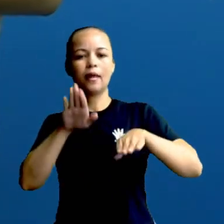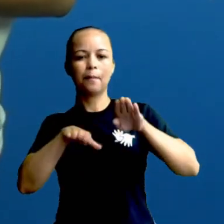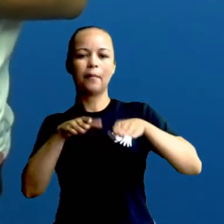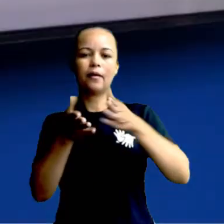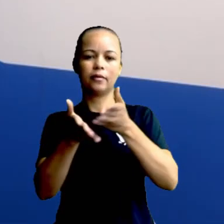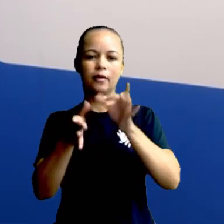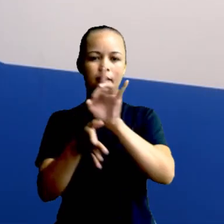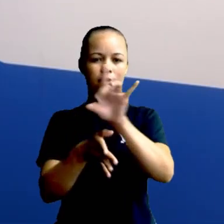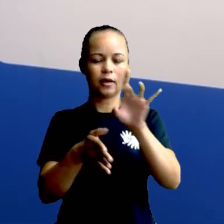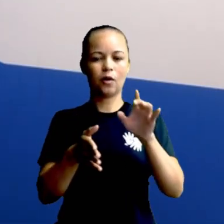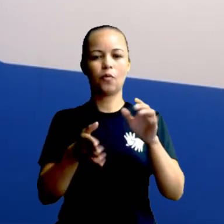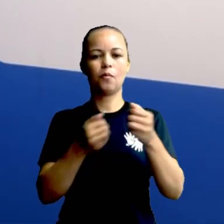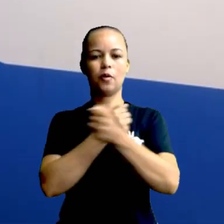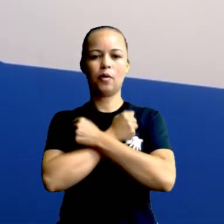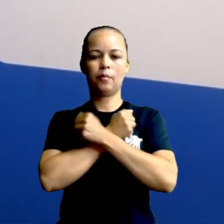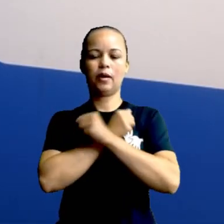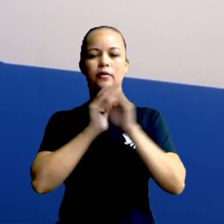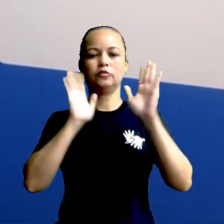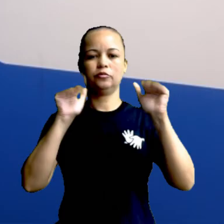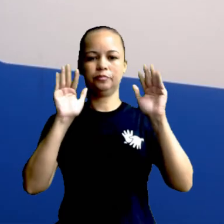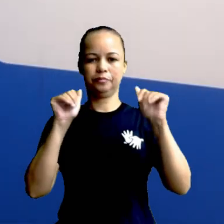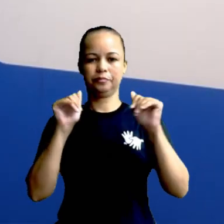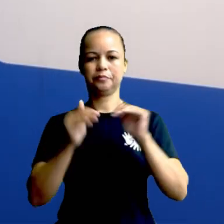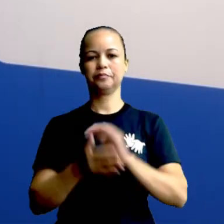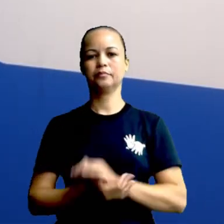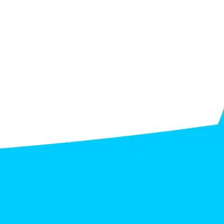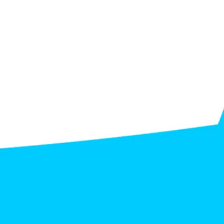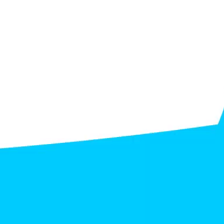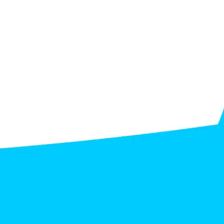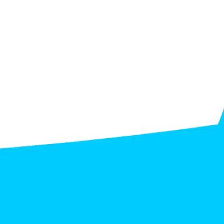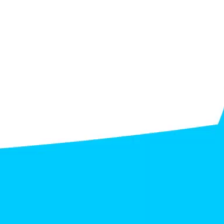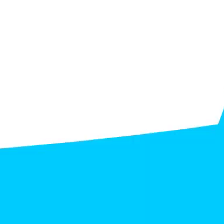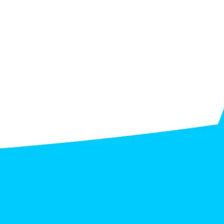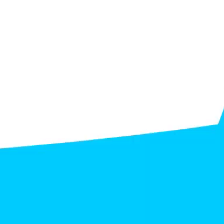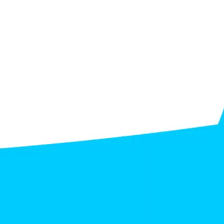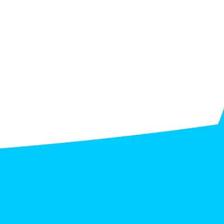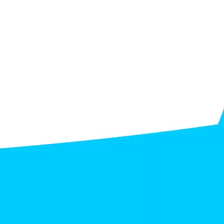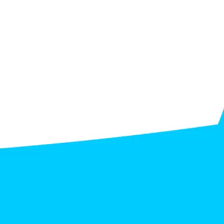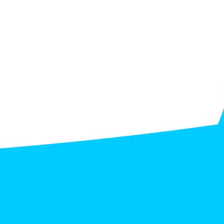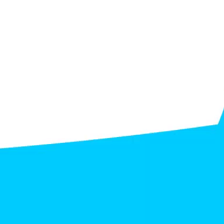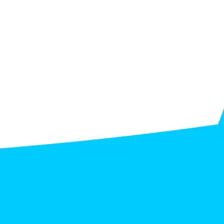então meu abraço tchau tchau e até mais se Deus quiser né